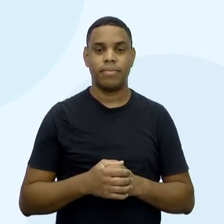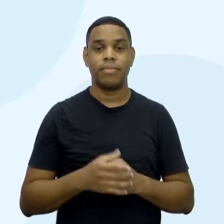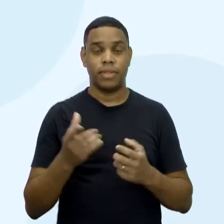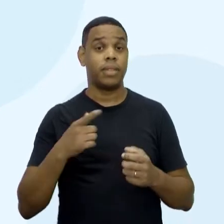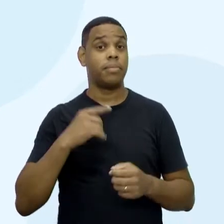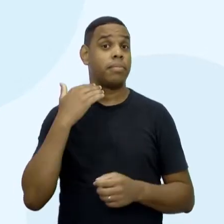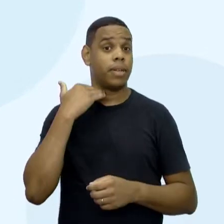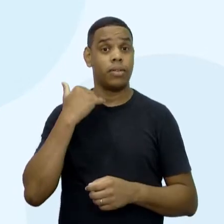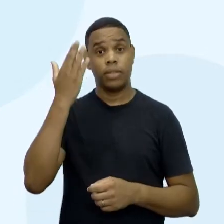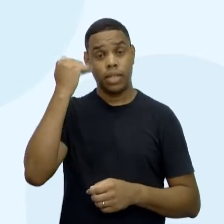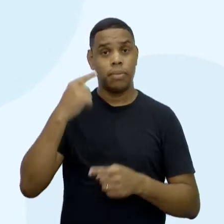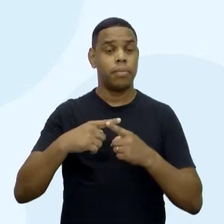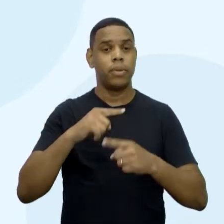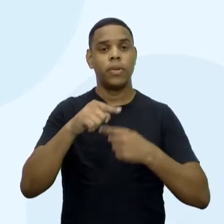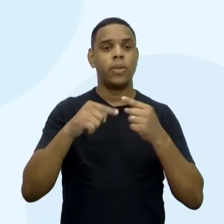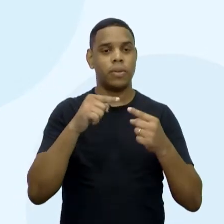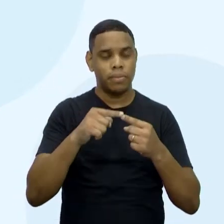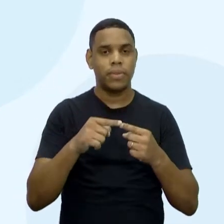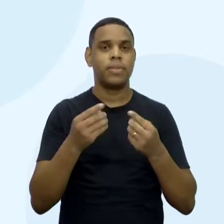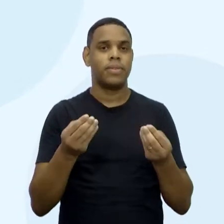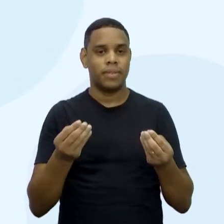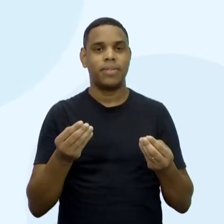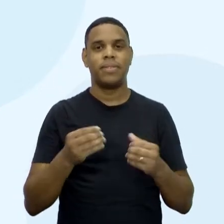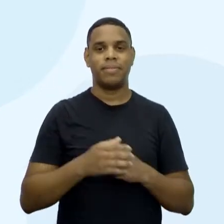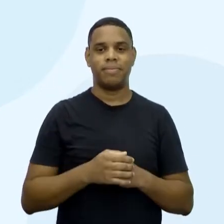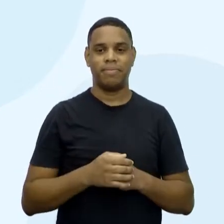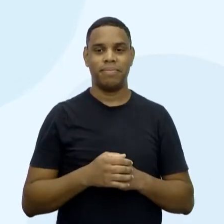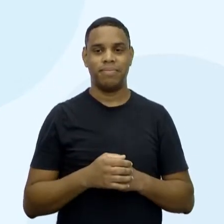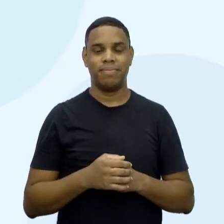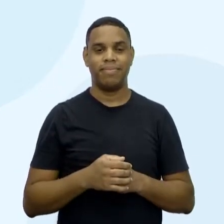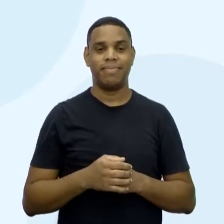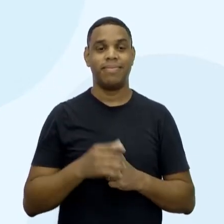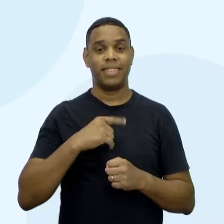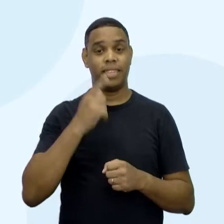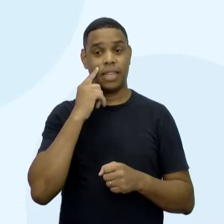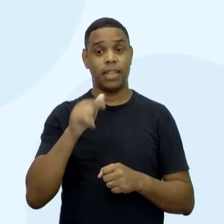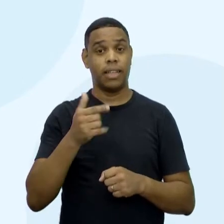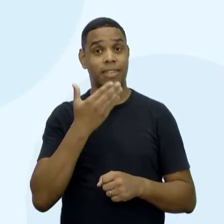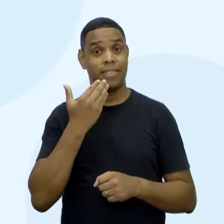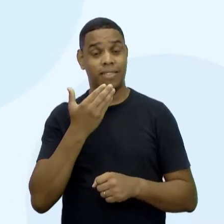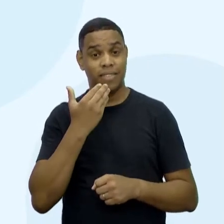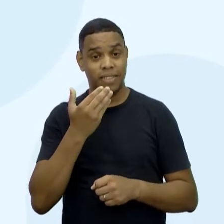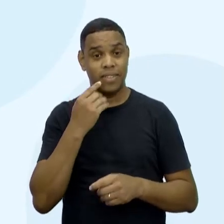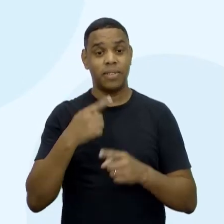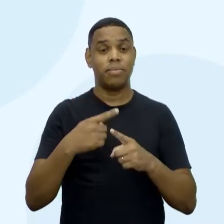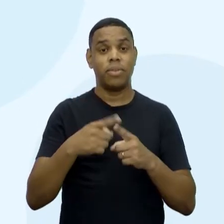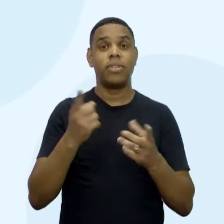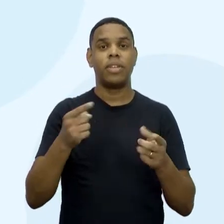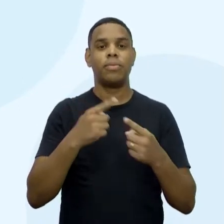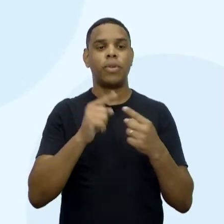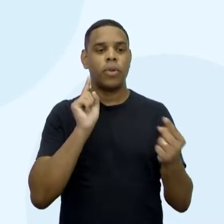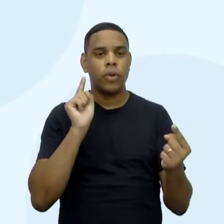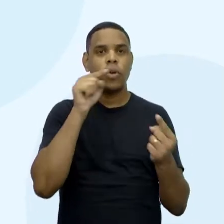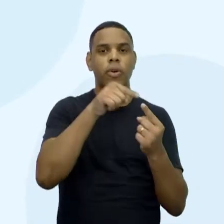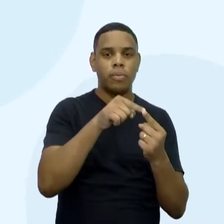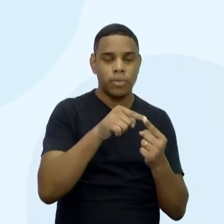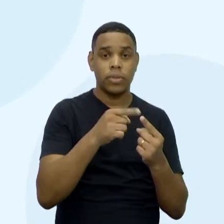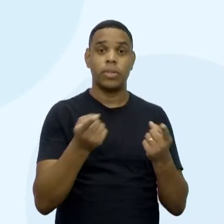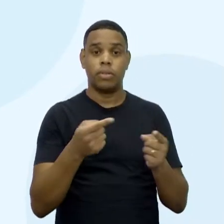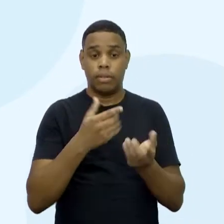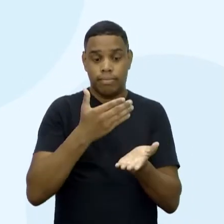O banco vai saber para que é, o outro não precisa saber. E a segunda é a praticidade. Por conta da finalidade,